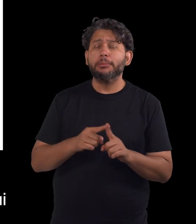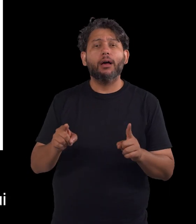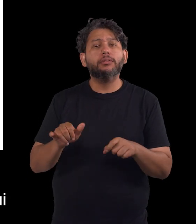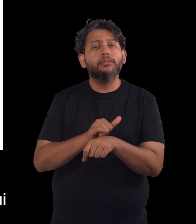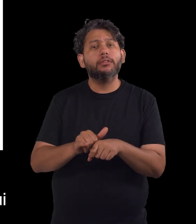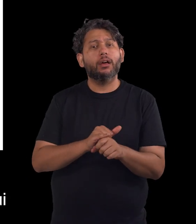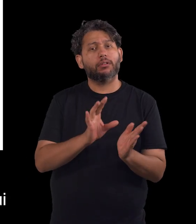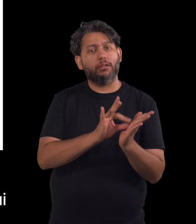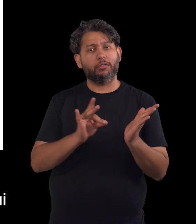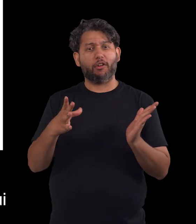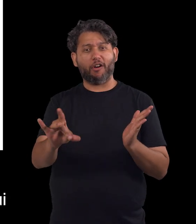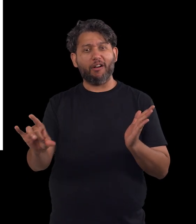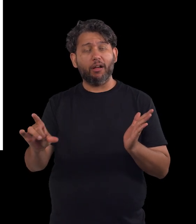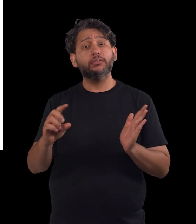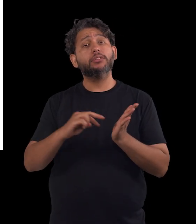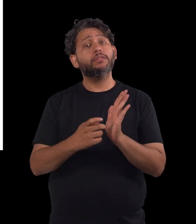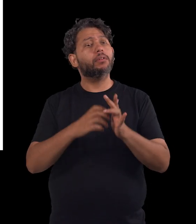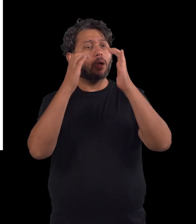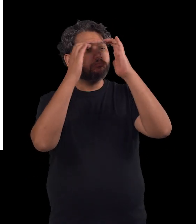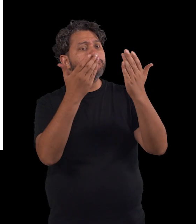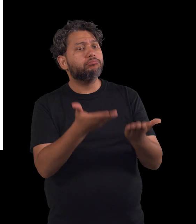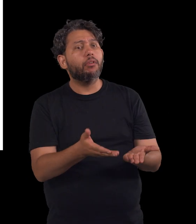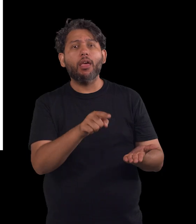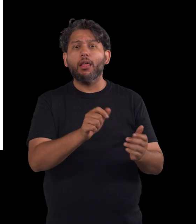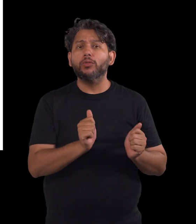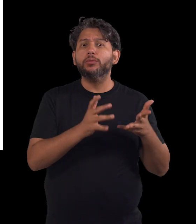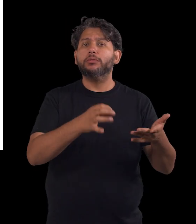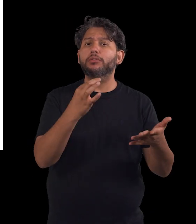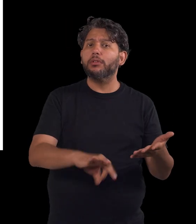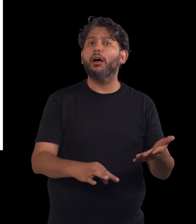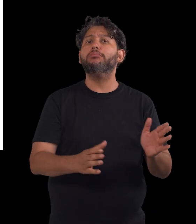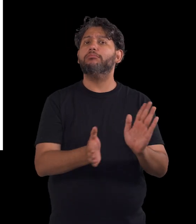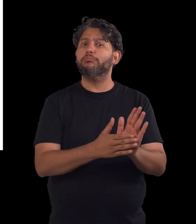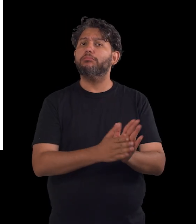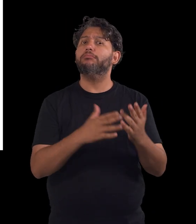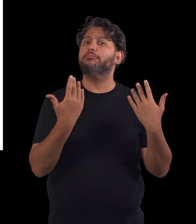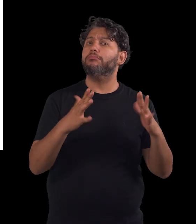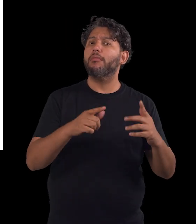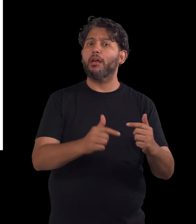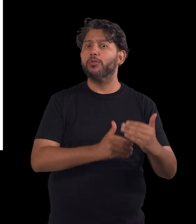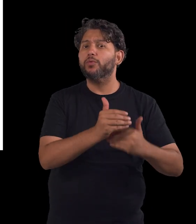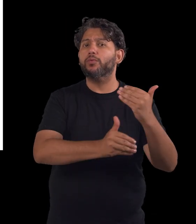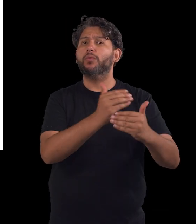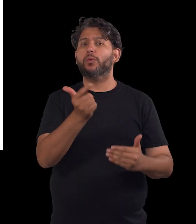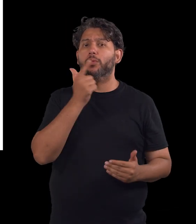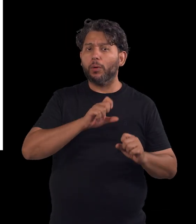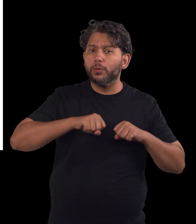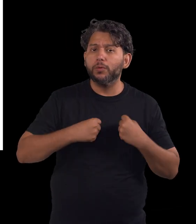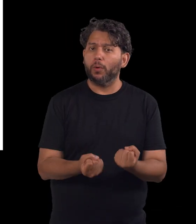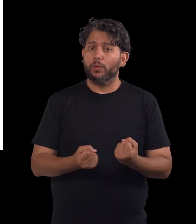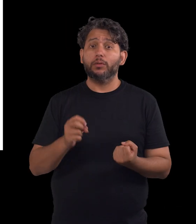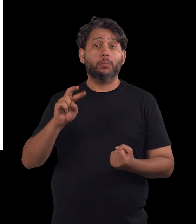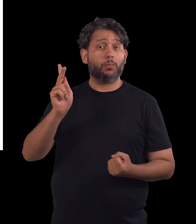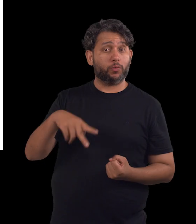simples, esse recurso contribui para o reconhecimento imediato de atitudes, avanços e esforços, fortalecendo